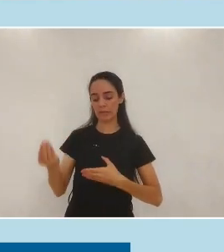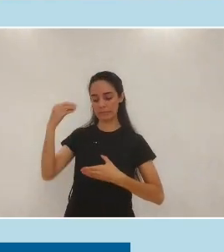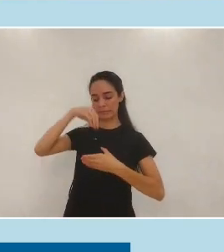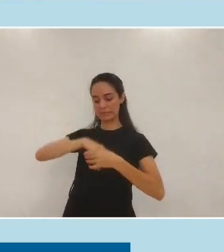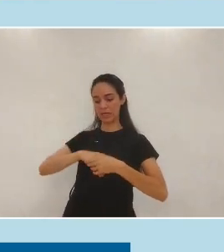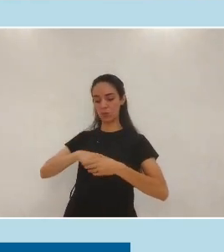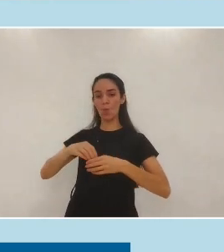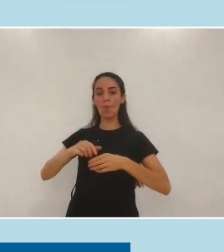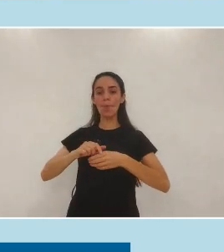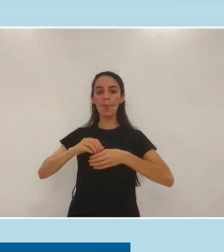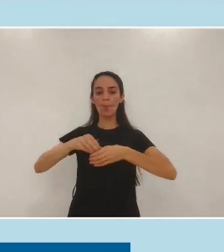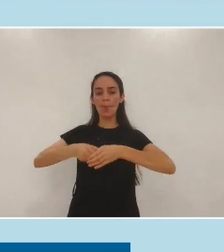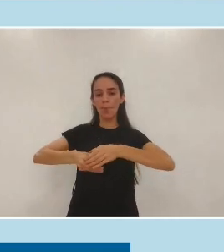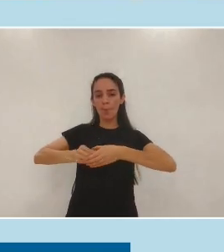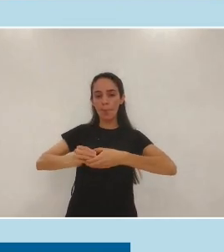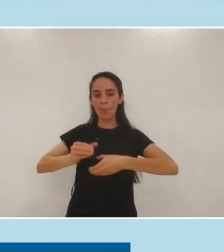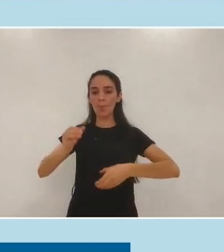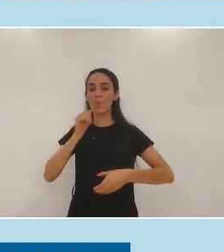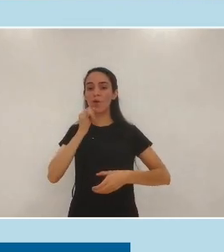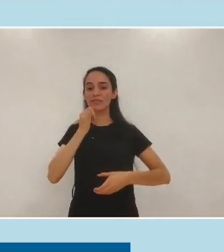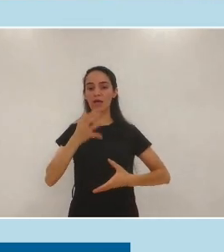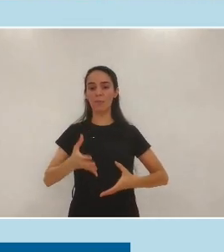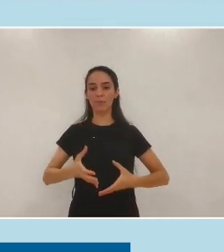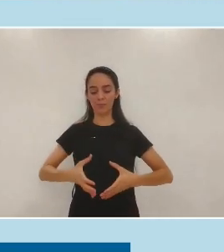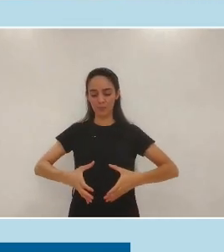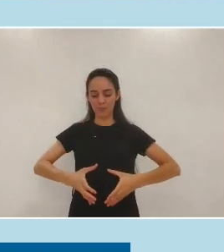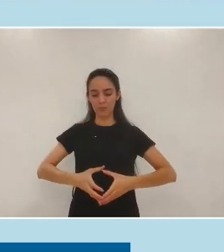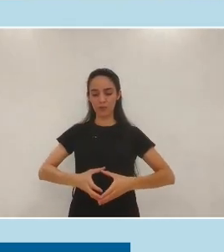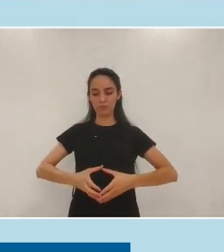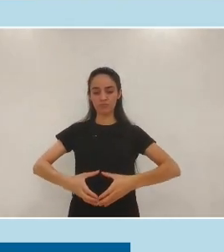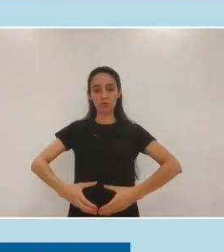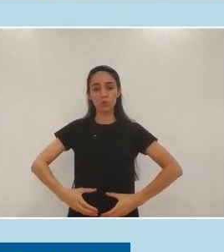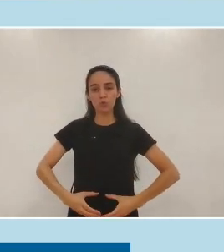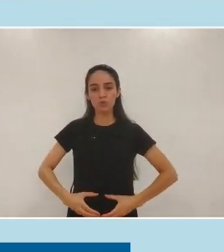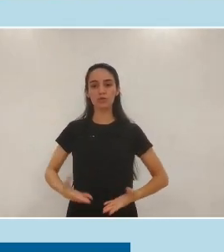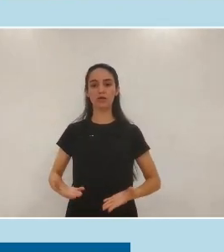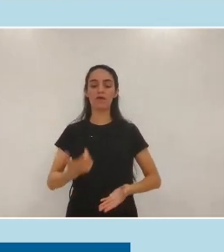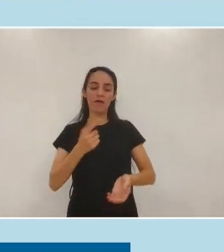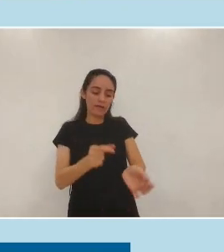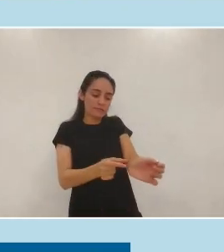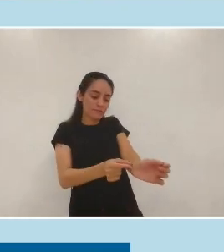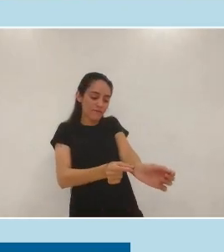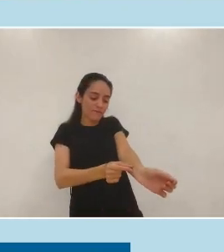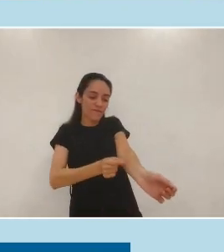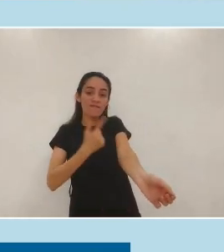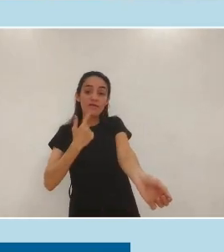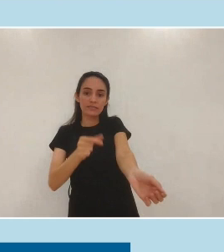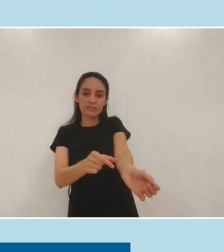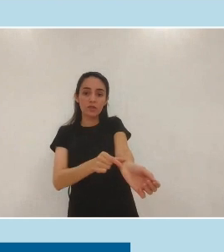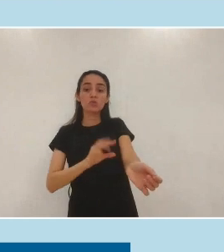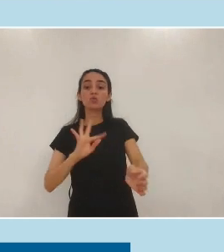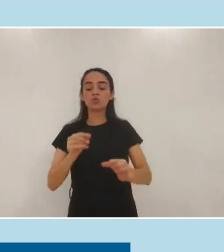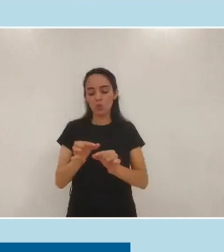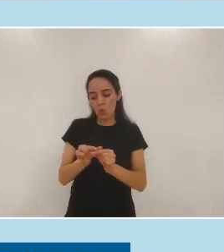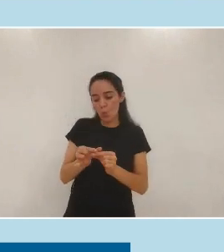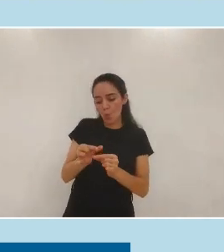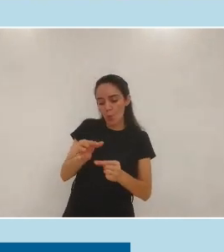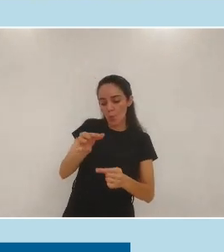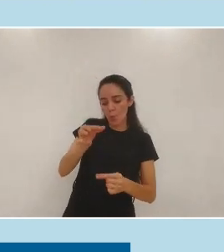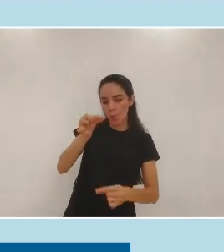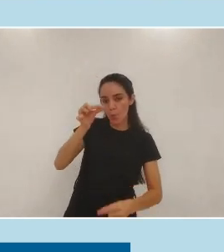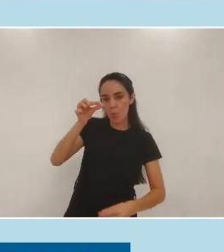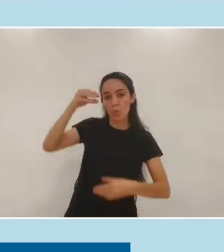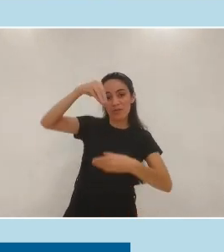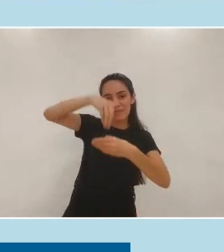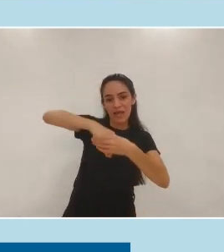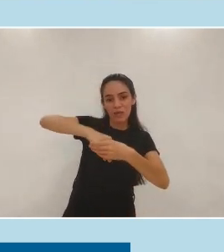oca? O útero é oco, os vasos sanguíneos, tudo que é como se fosse um tubo, tudo que é oco dentro da gente